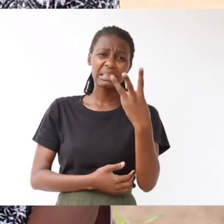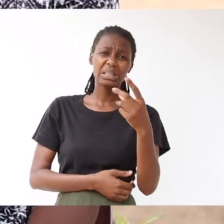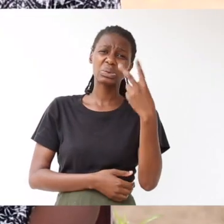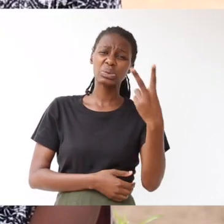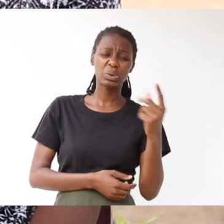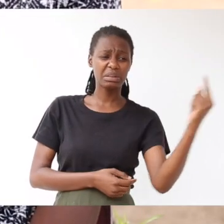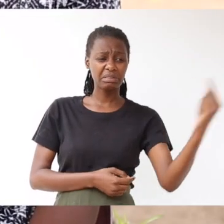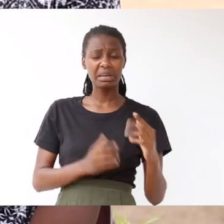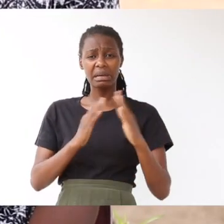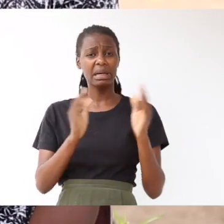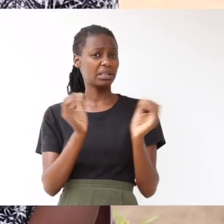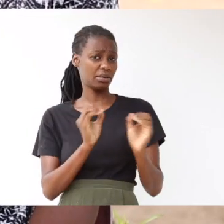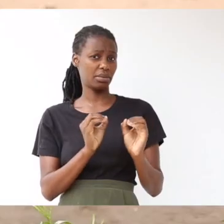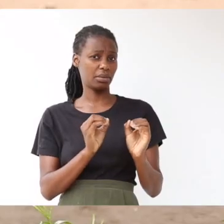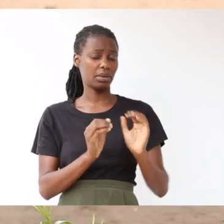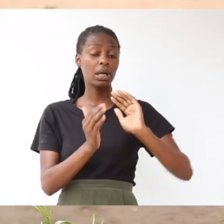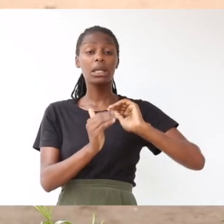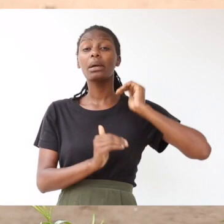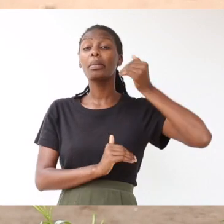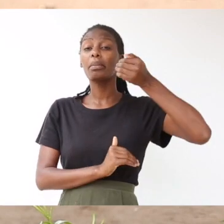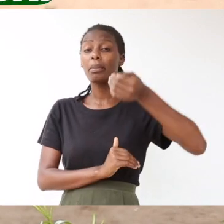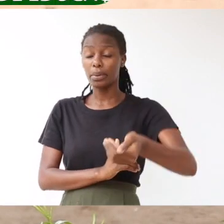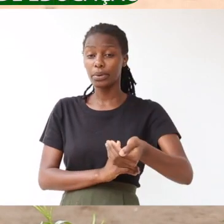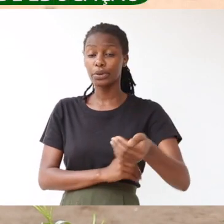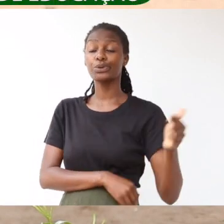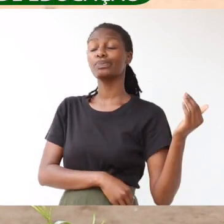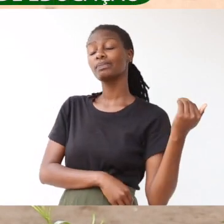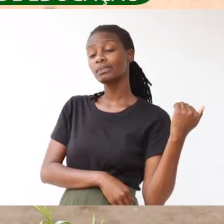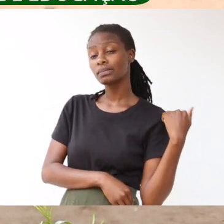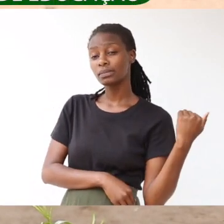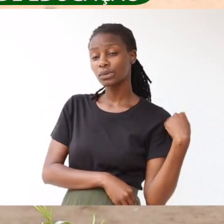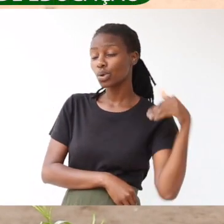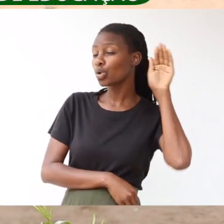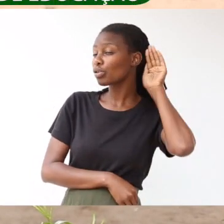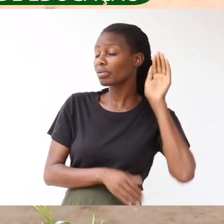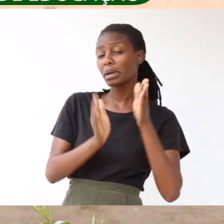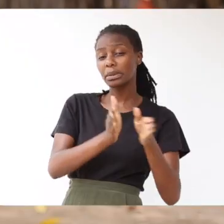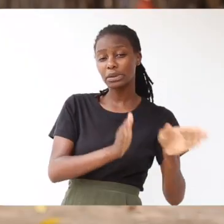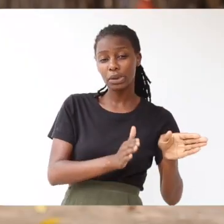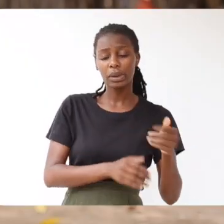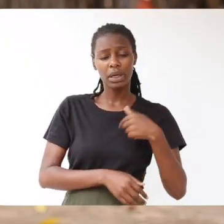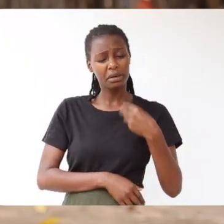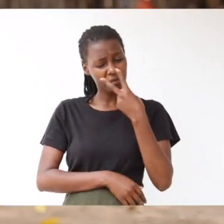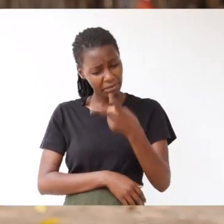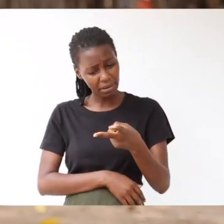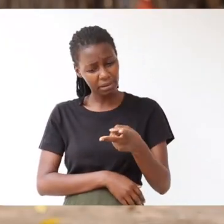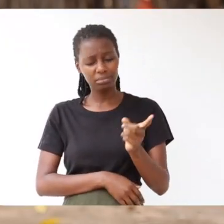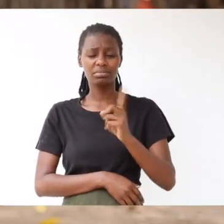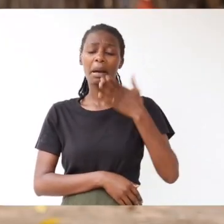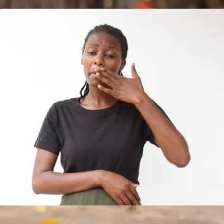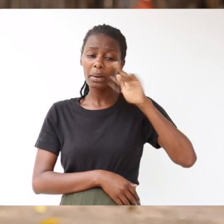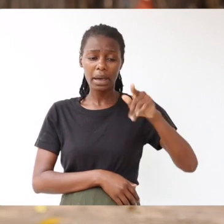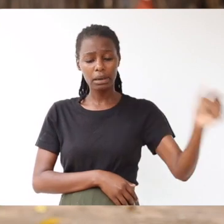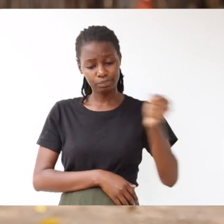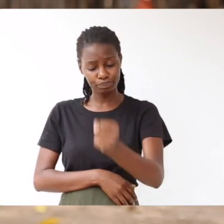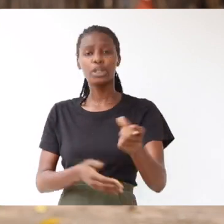sem vir aqui em casa. Depois dos conselhos das pessoas, não, tem que meter